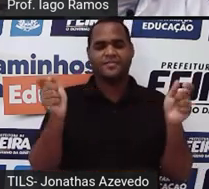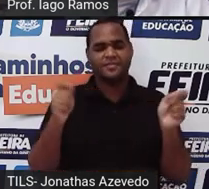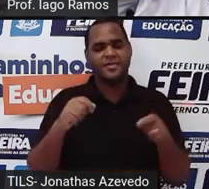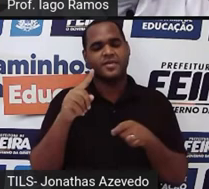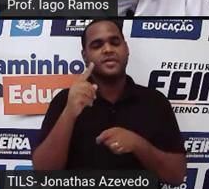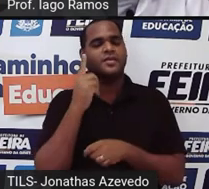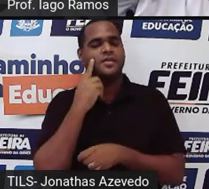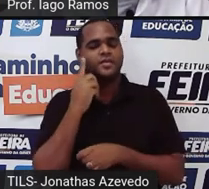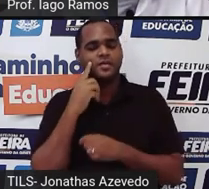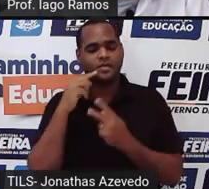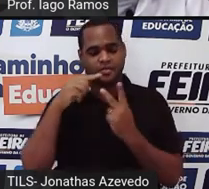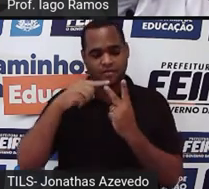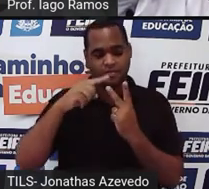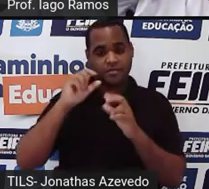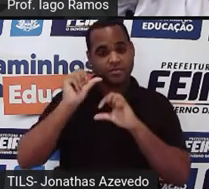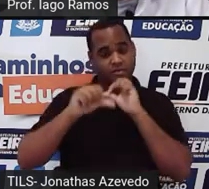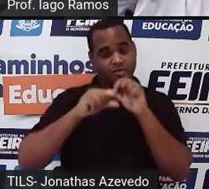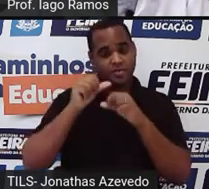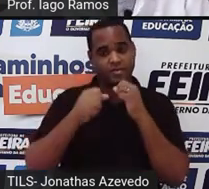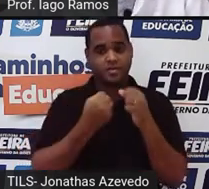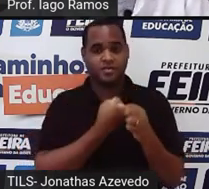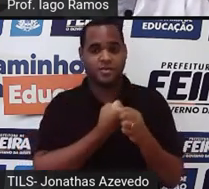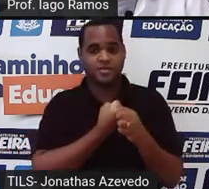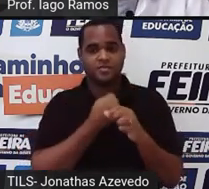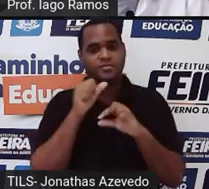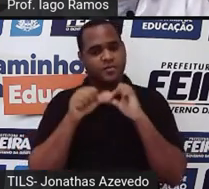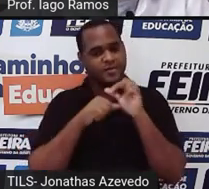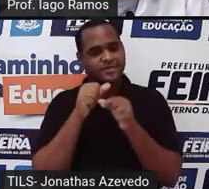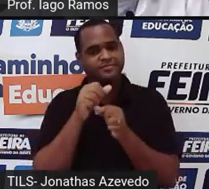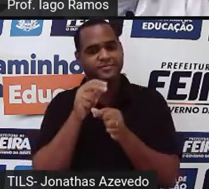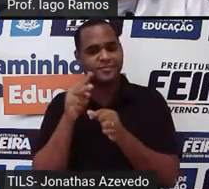eu vou colocar uma raiz quadrada dos dois lados.